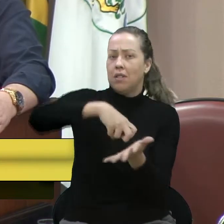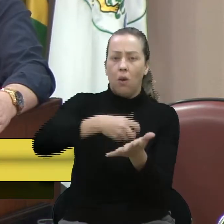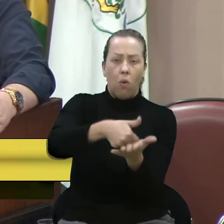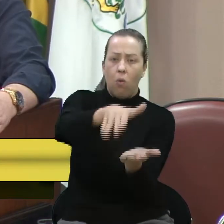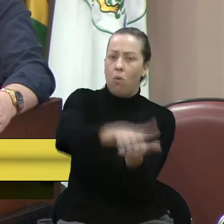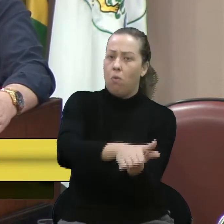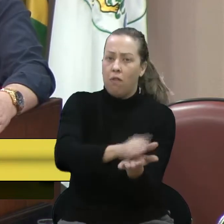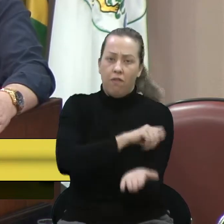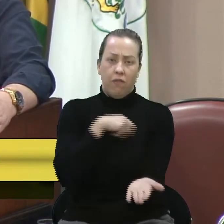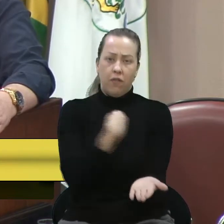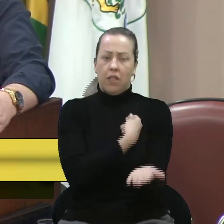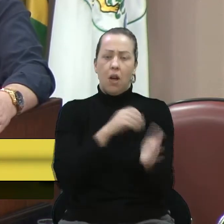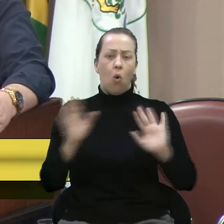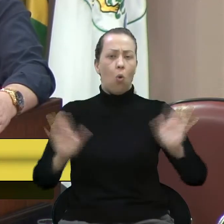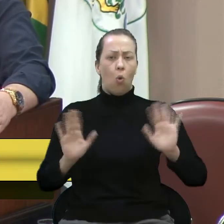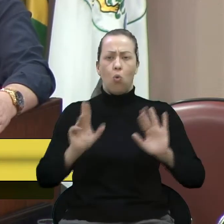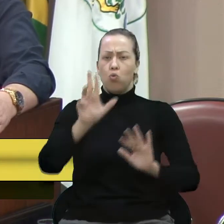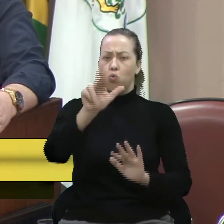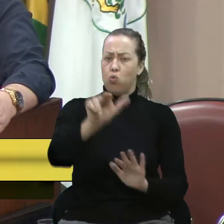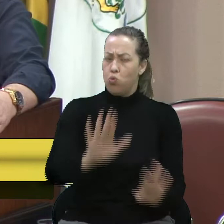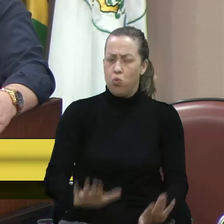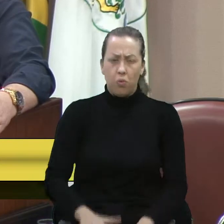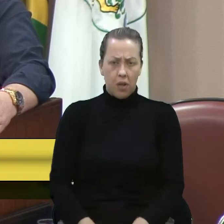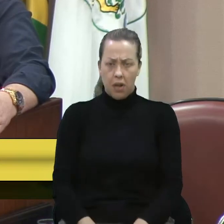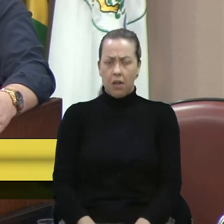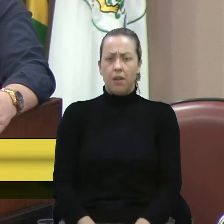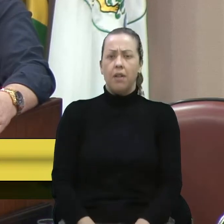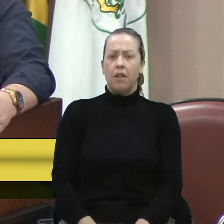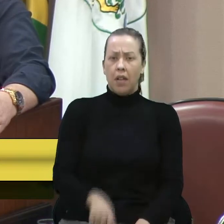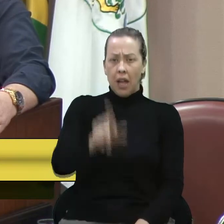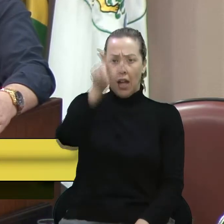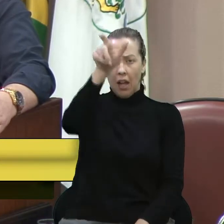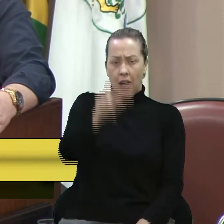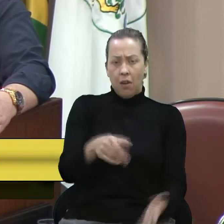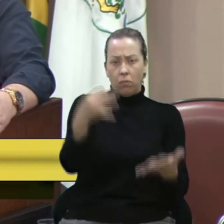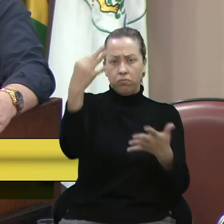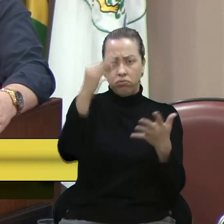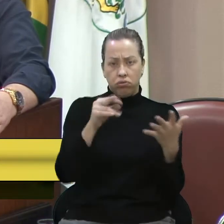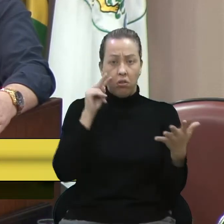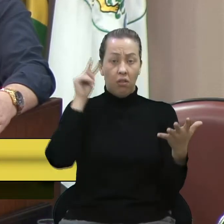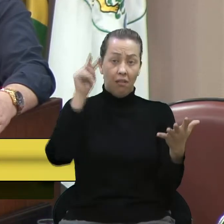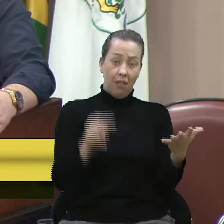de trânsito ou por algum guarda municipal. Ele é verificada